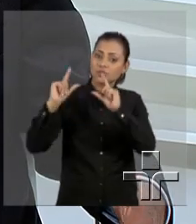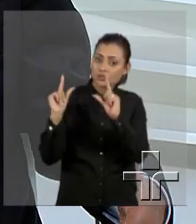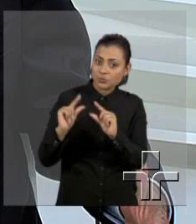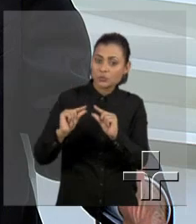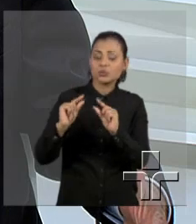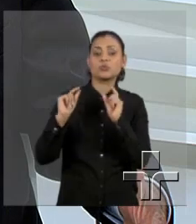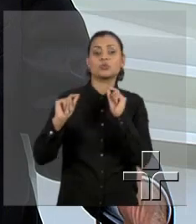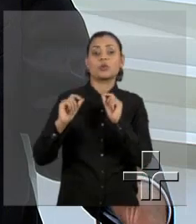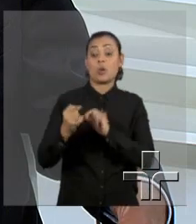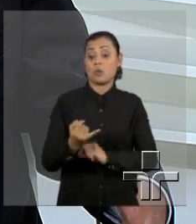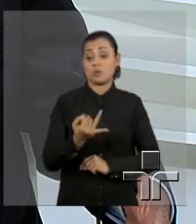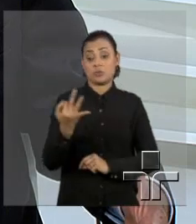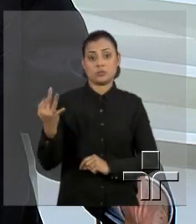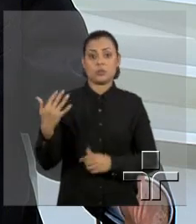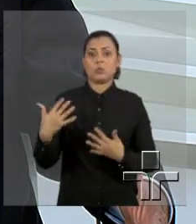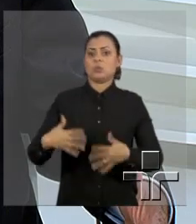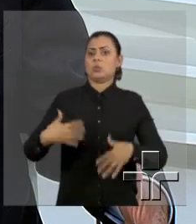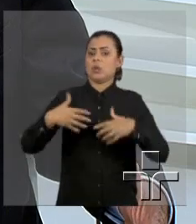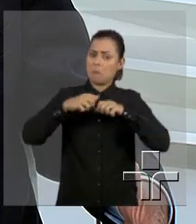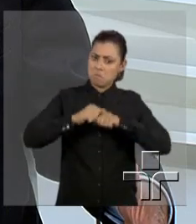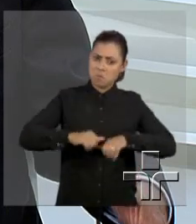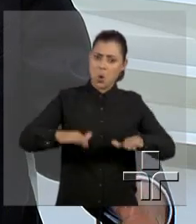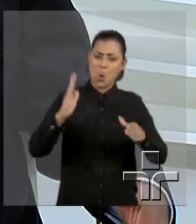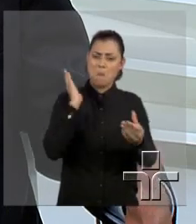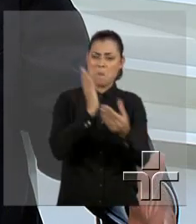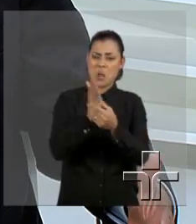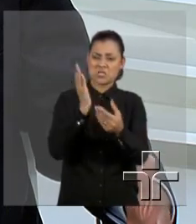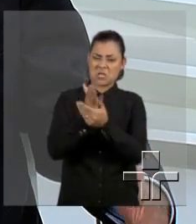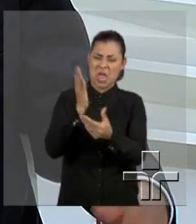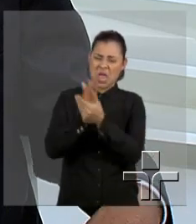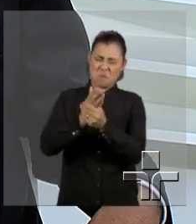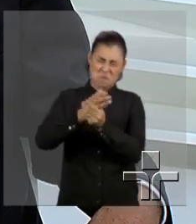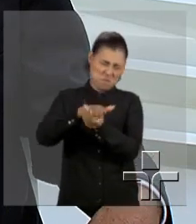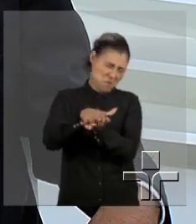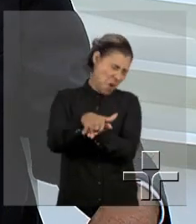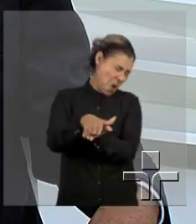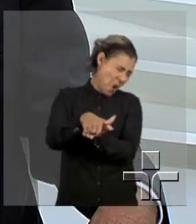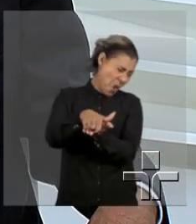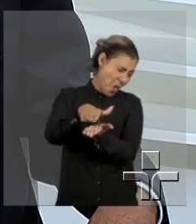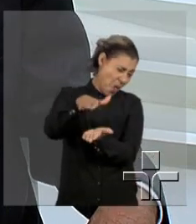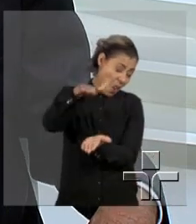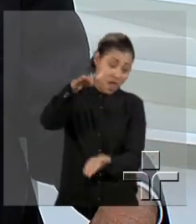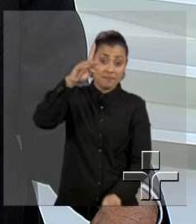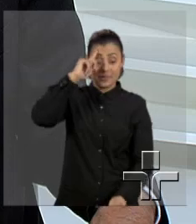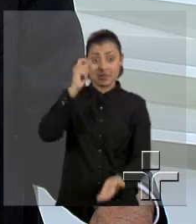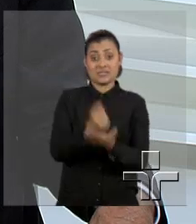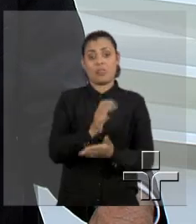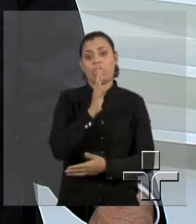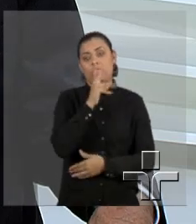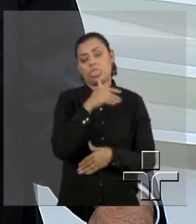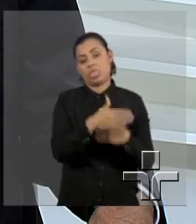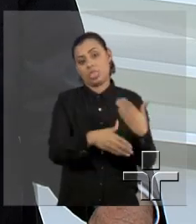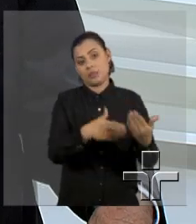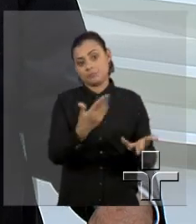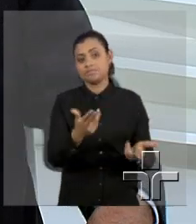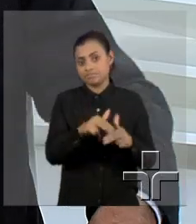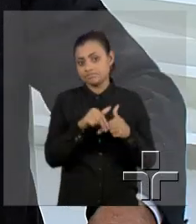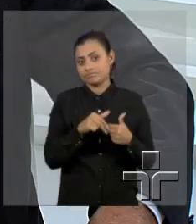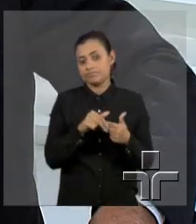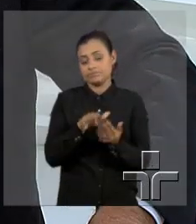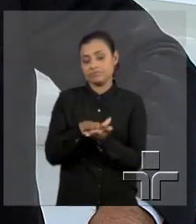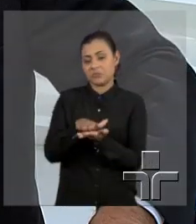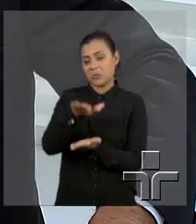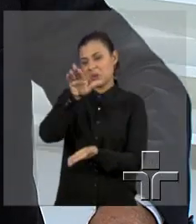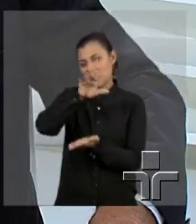número brutal, avassalador de processos, para muito além da capacidade de resposta judicante dele, Supremo. Teria que decidir